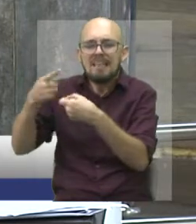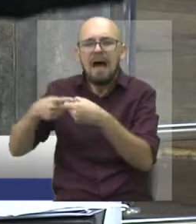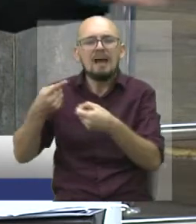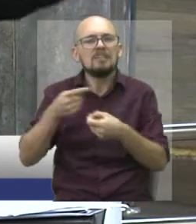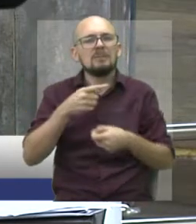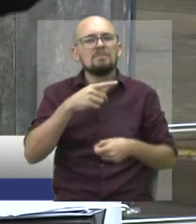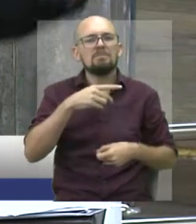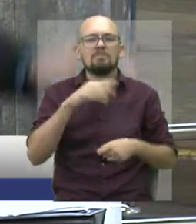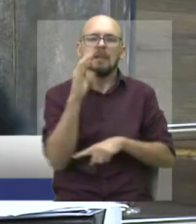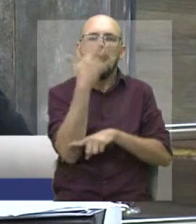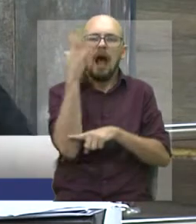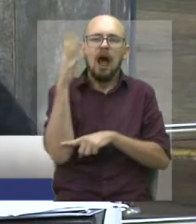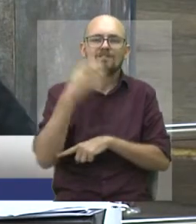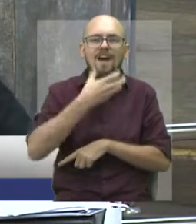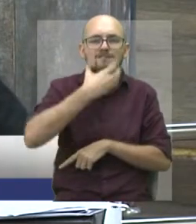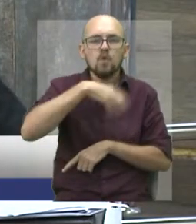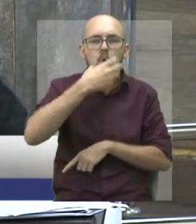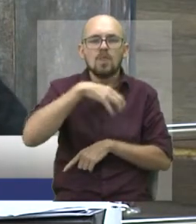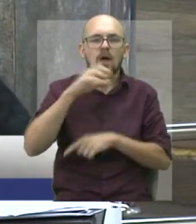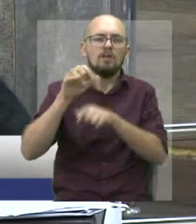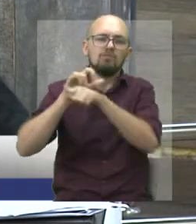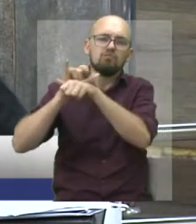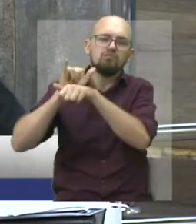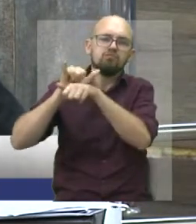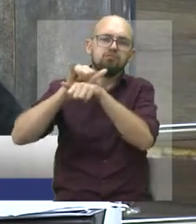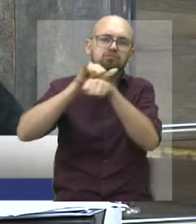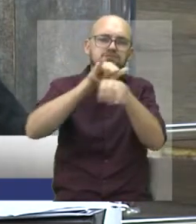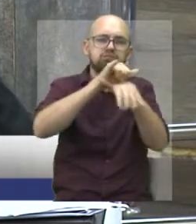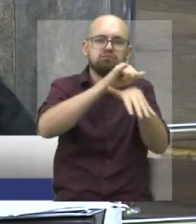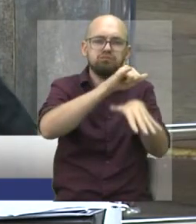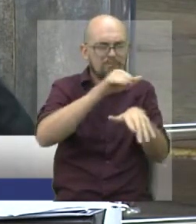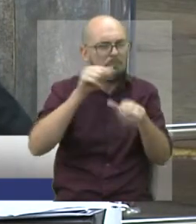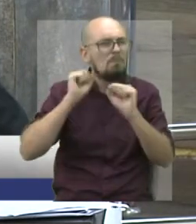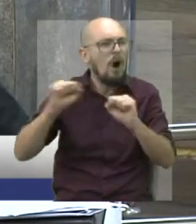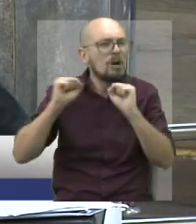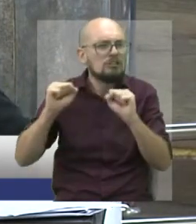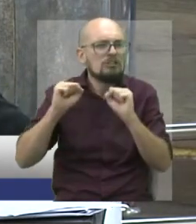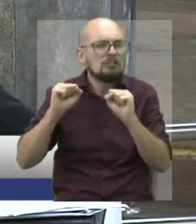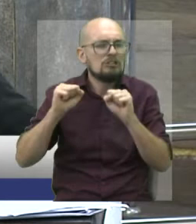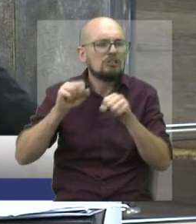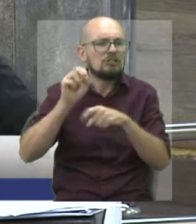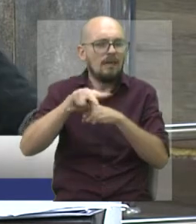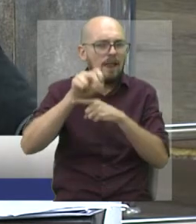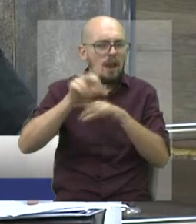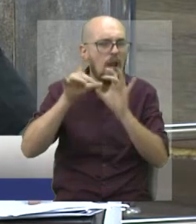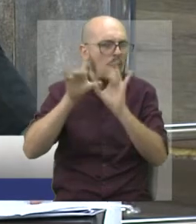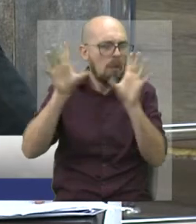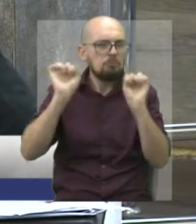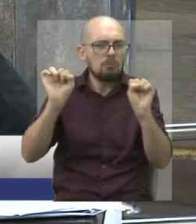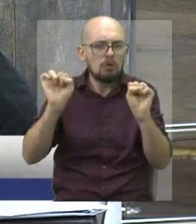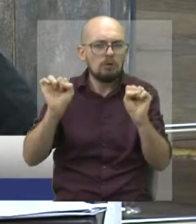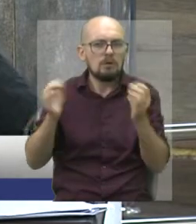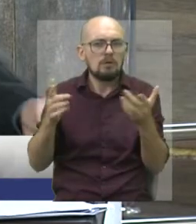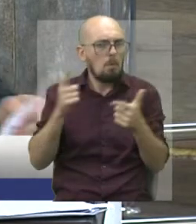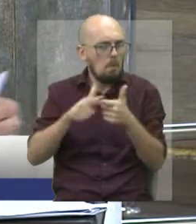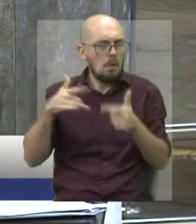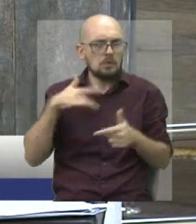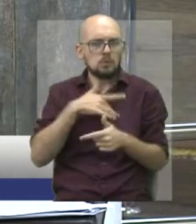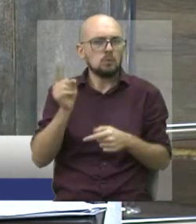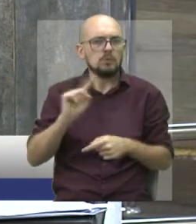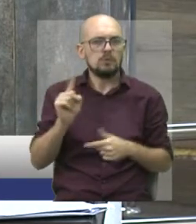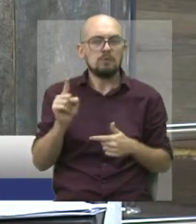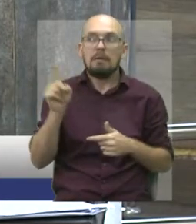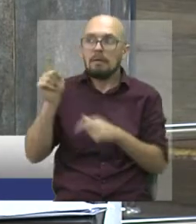e isso daí, não tem problema? Esse aí pode fazer à vontade? Então, eu não